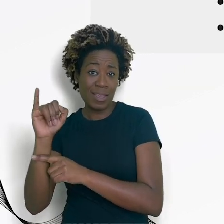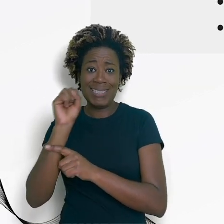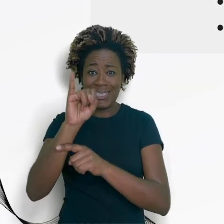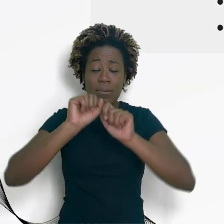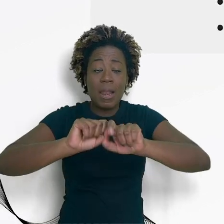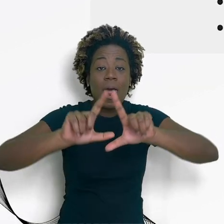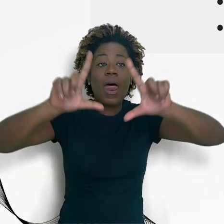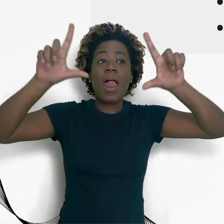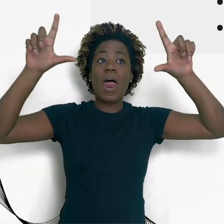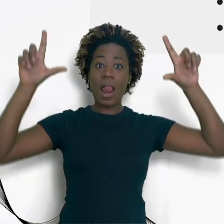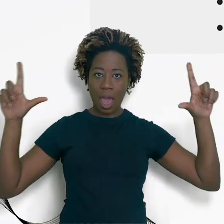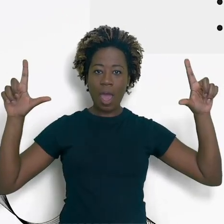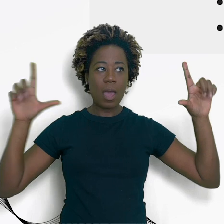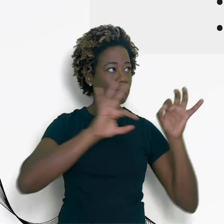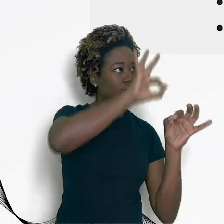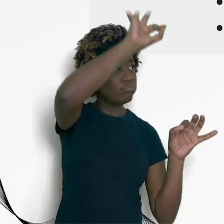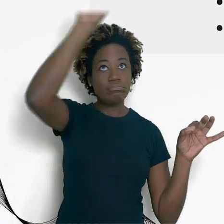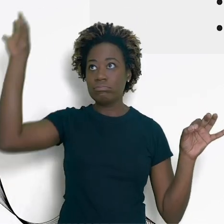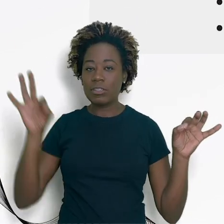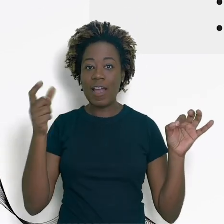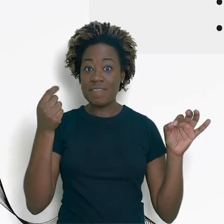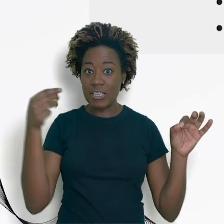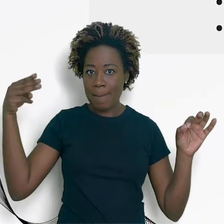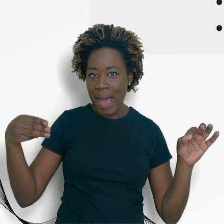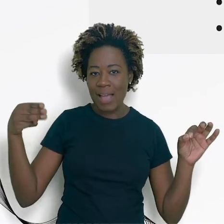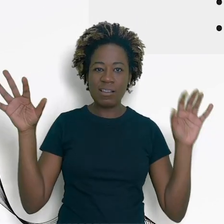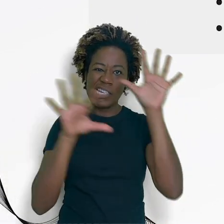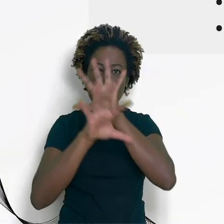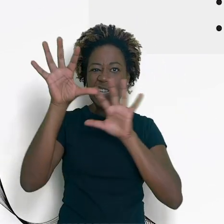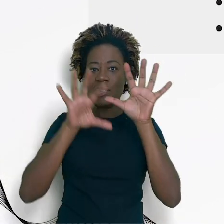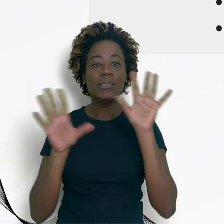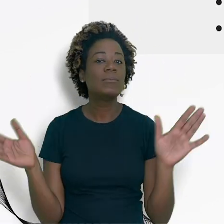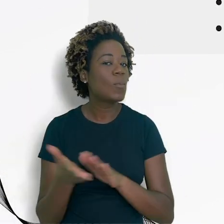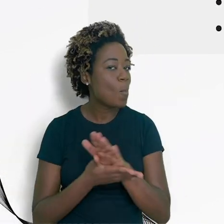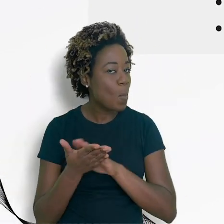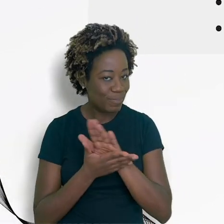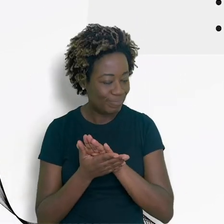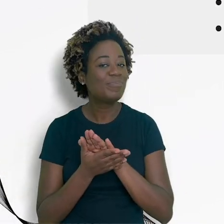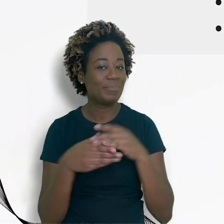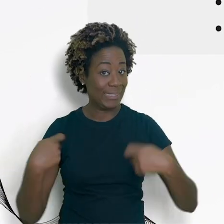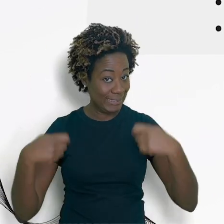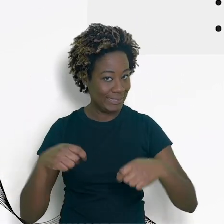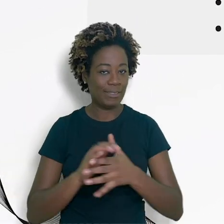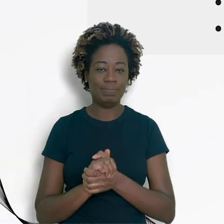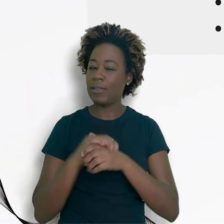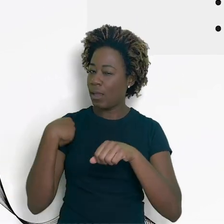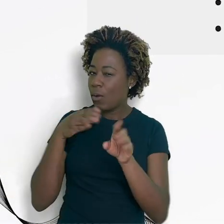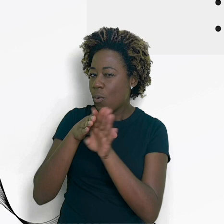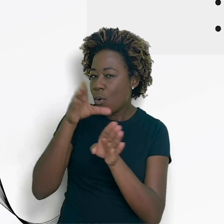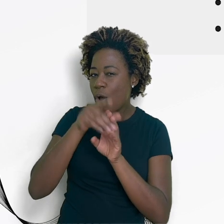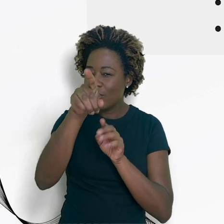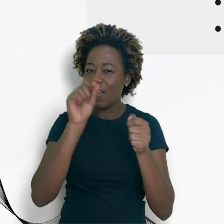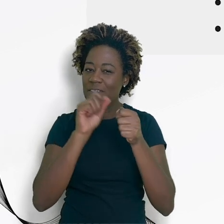quiser estampar sua cara numa parede de 20 metros, ele vai conseguir sem ficar pixelada. E é só por isso que se pedem nesse padrão. Eu aconselho você